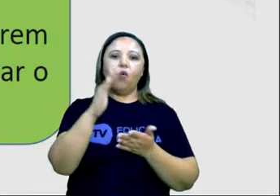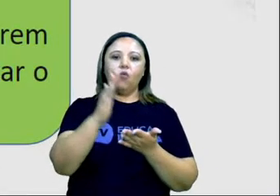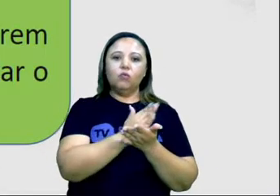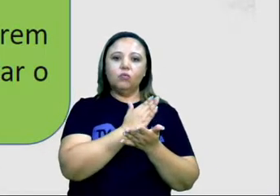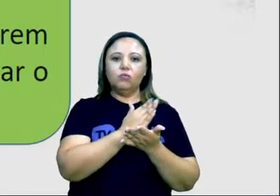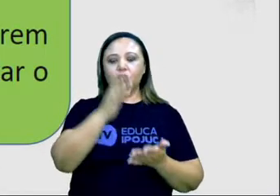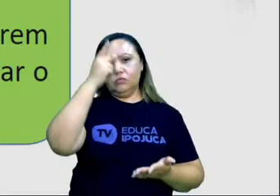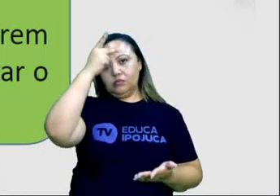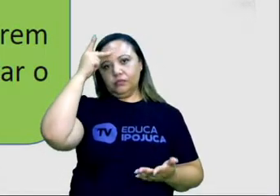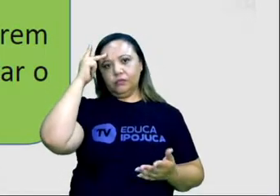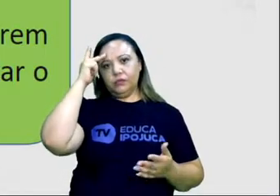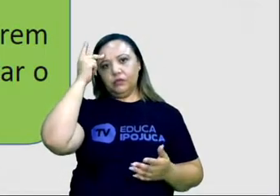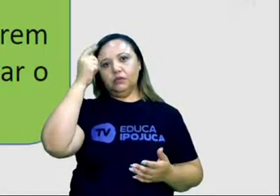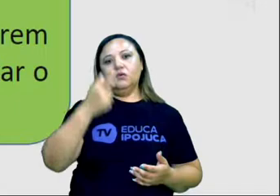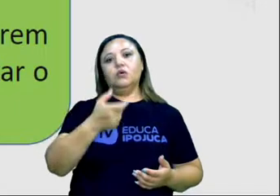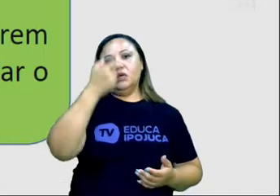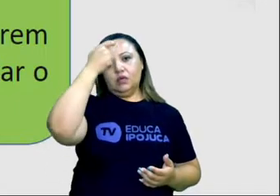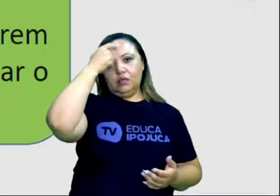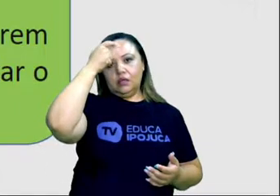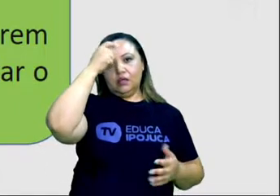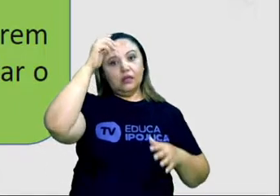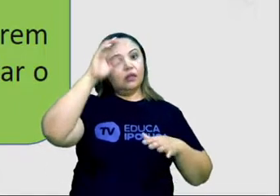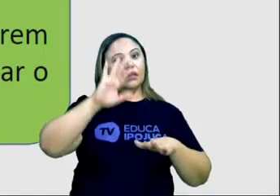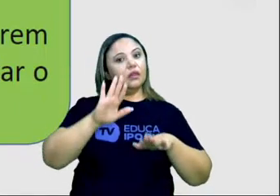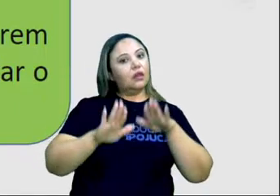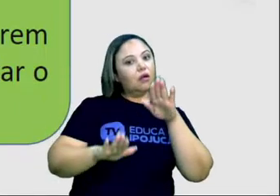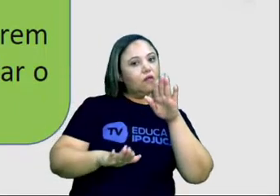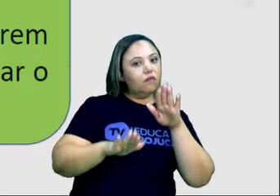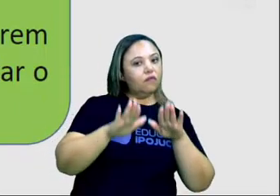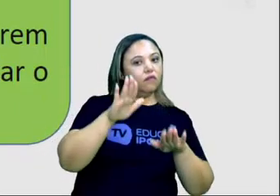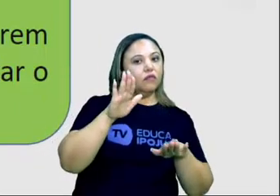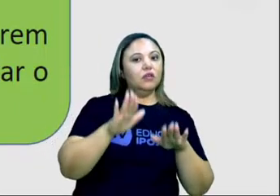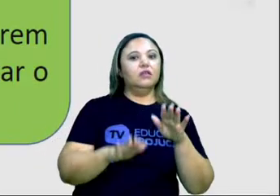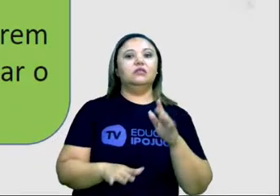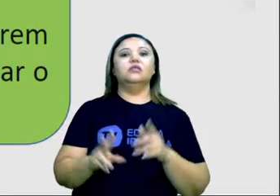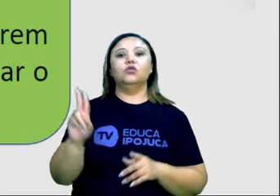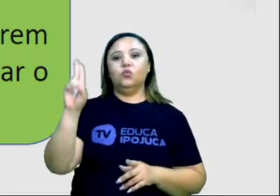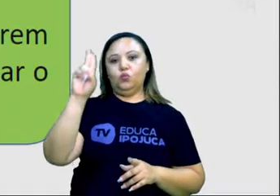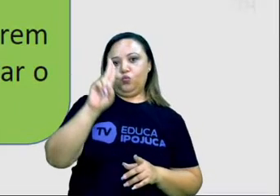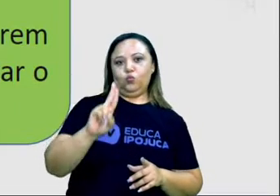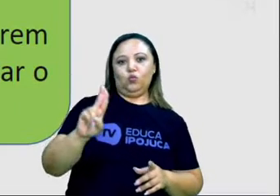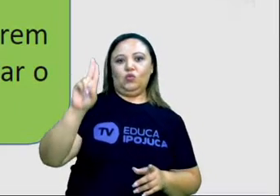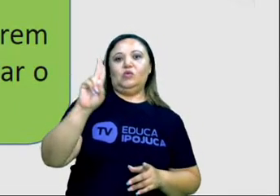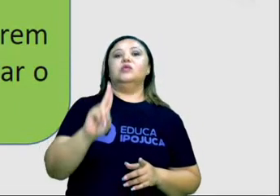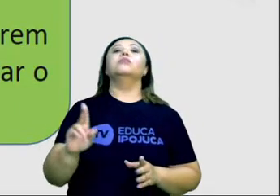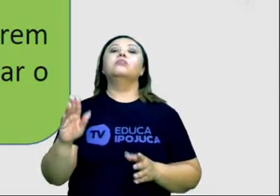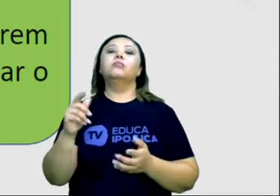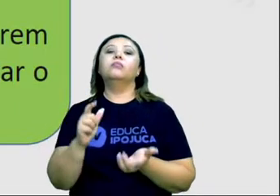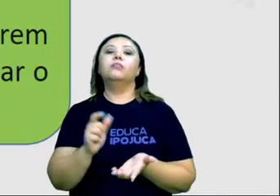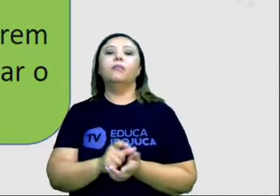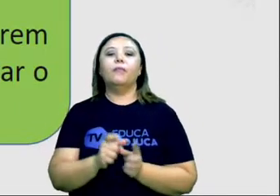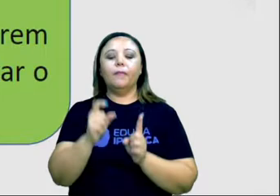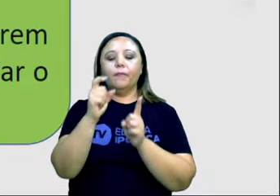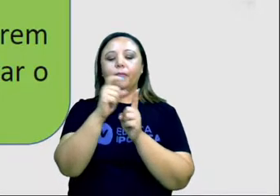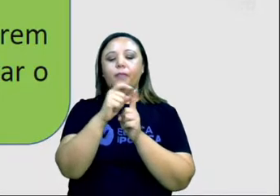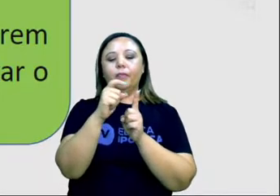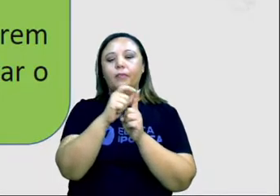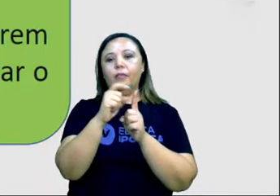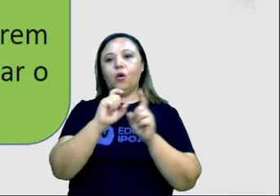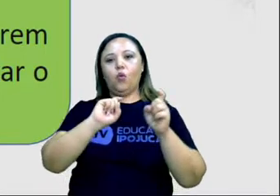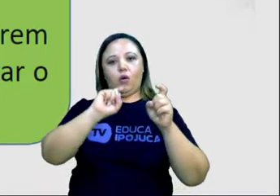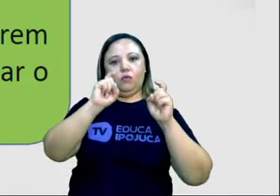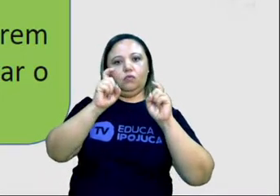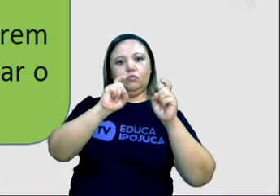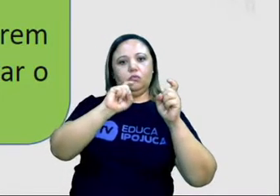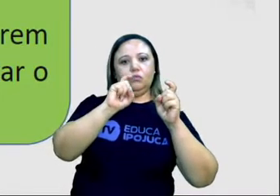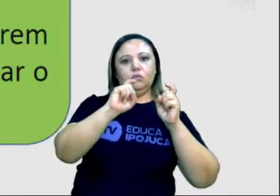inteligentes recorrem conscientemente às falácias, pois são atalhos para encurtar um debate ou até